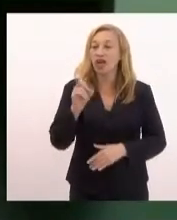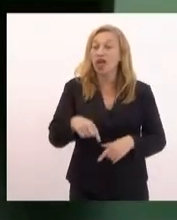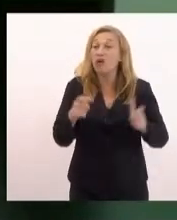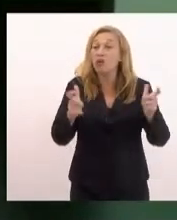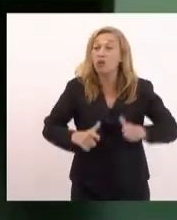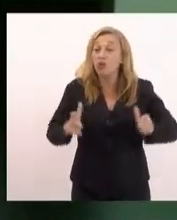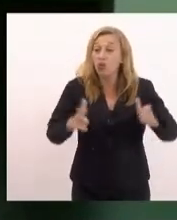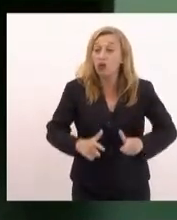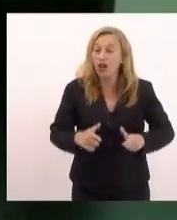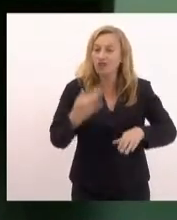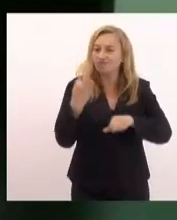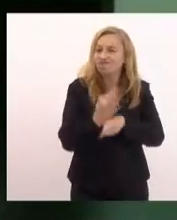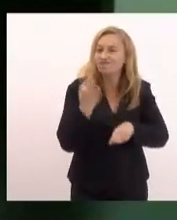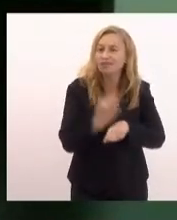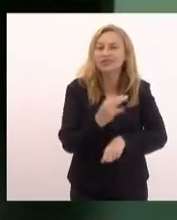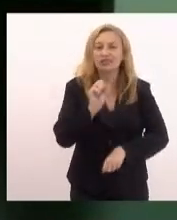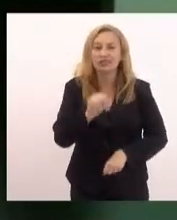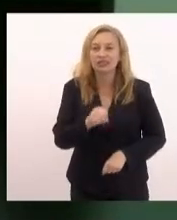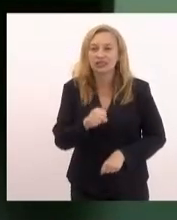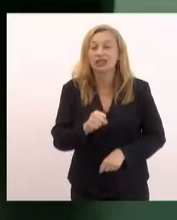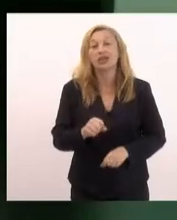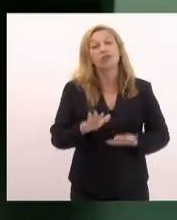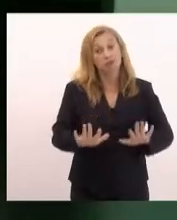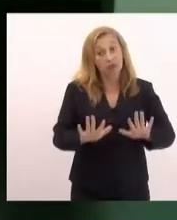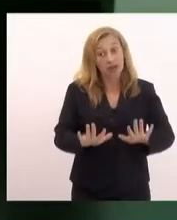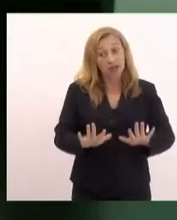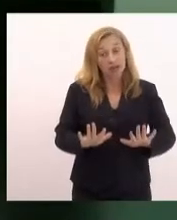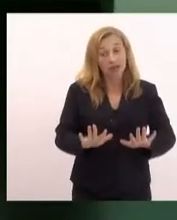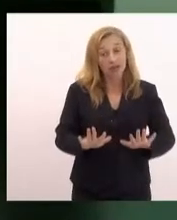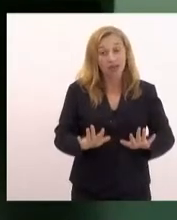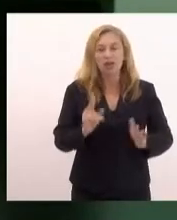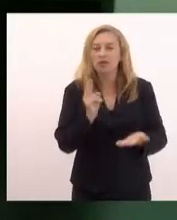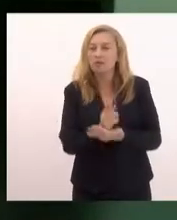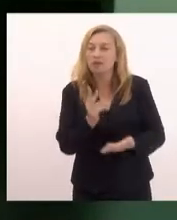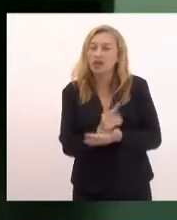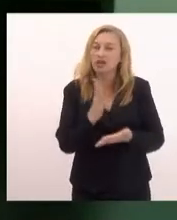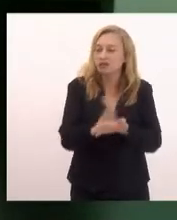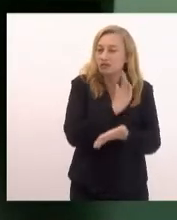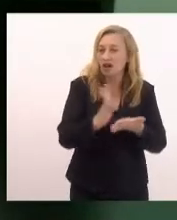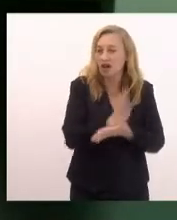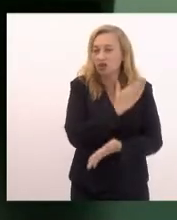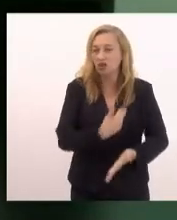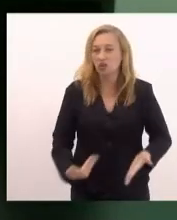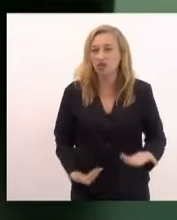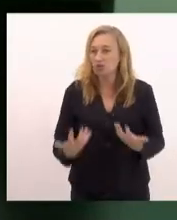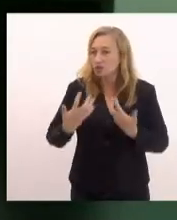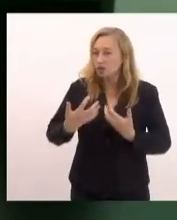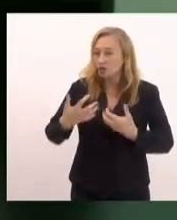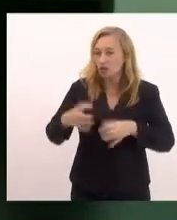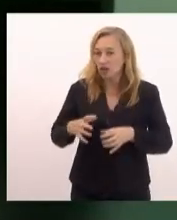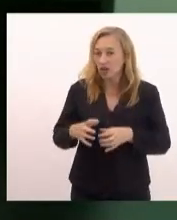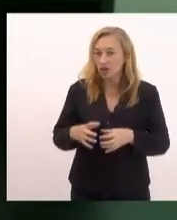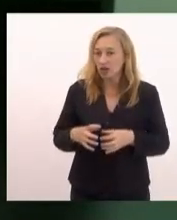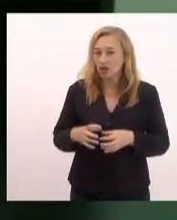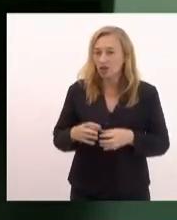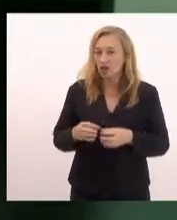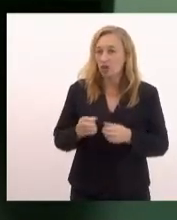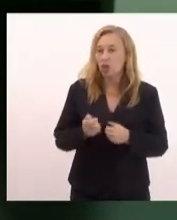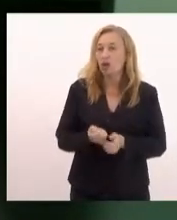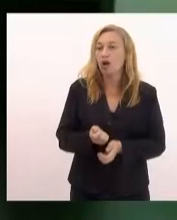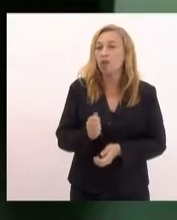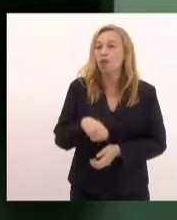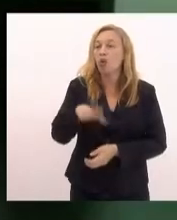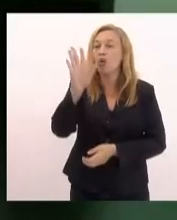lugar de resistência, apesar de muitos governos quererem jogar uma bomba na favela